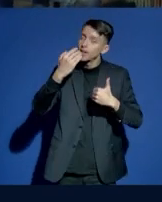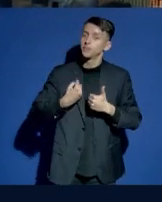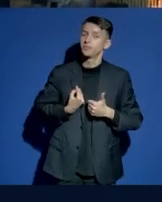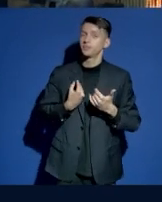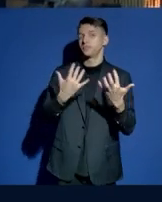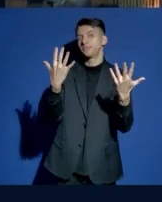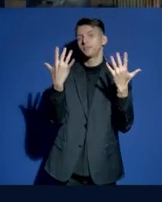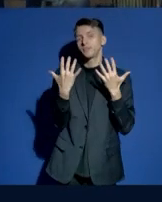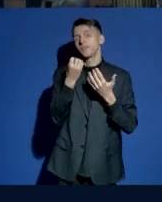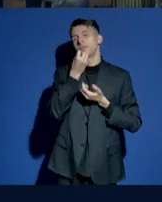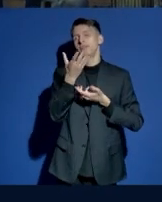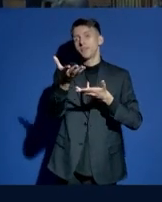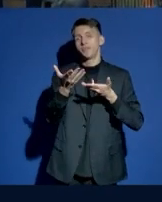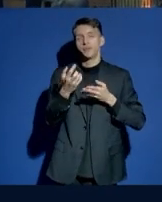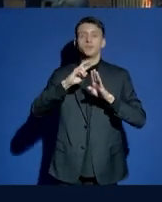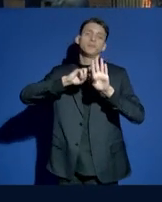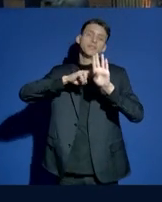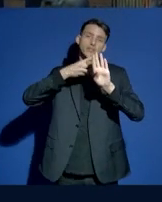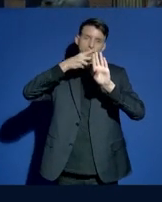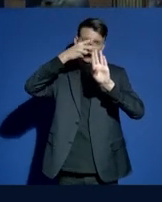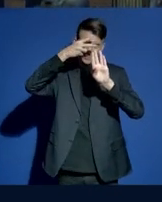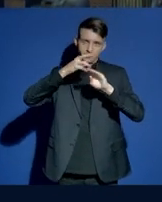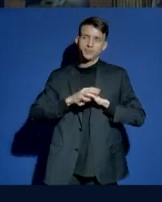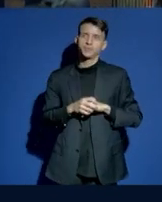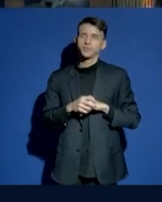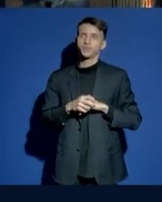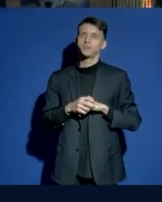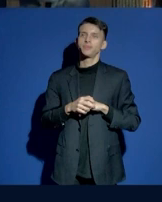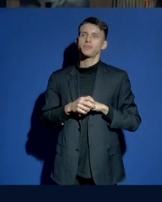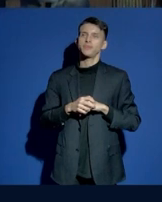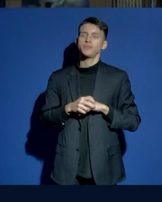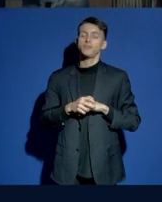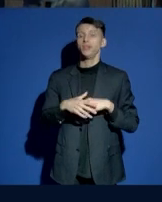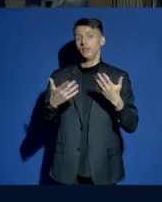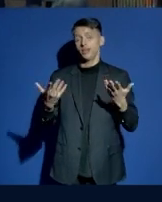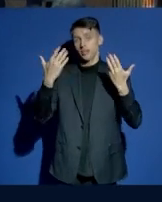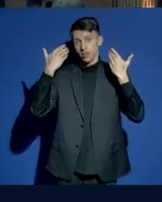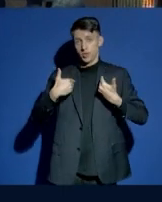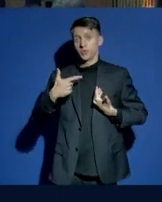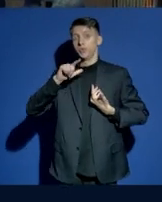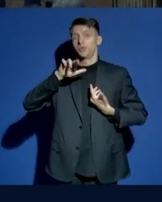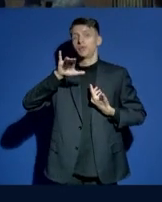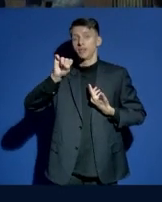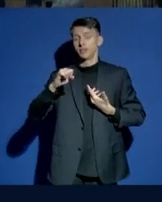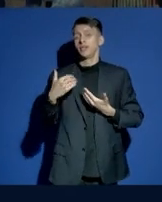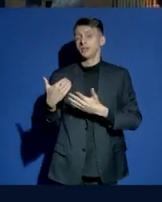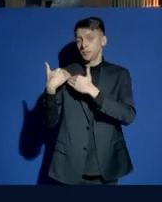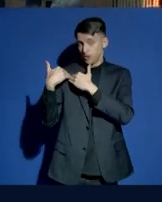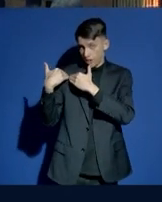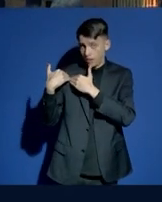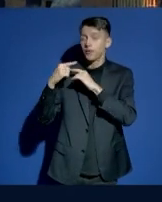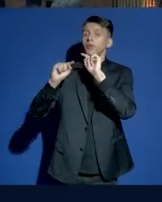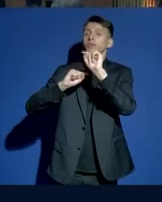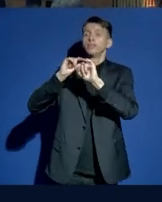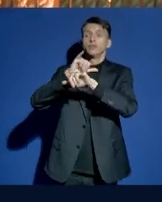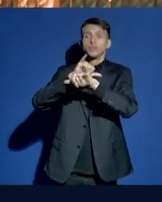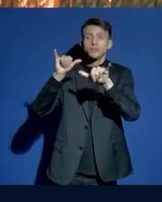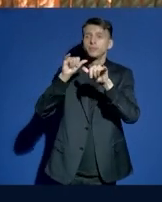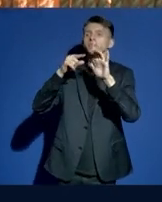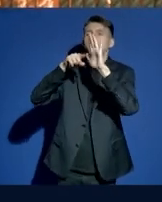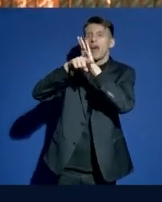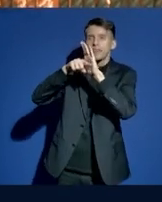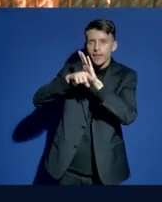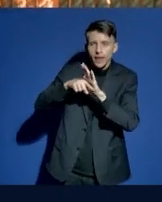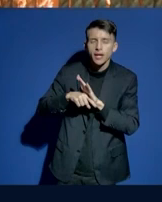bem-vindos aqui eu BTG pactual agrofólio 2023 São Lucas Marchiori sou Analista responsável pela cobertura recomendação análise